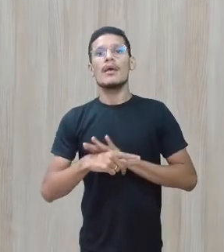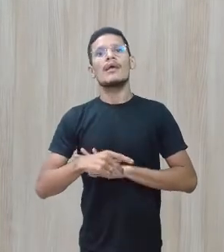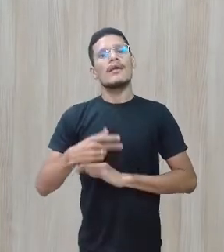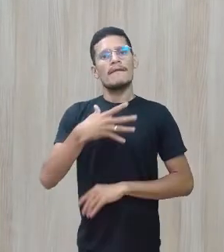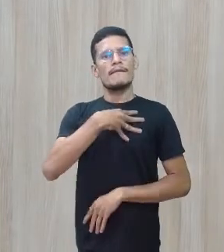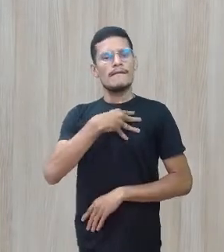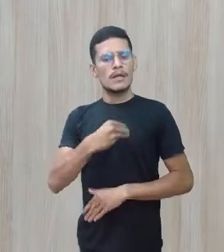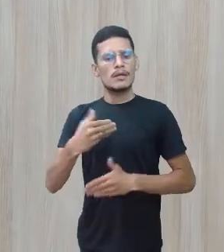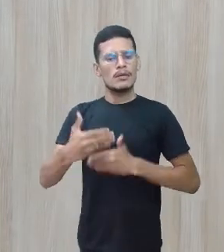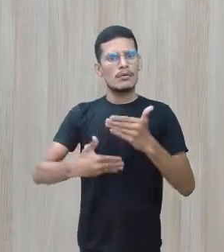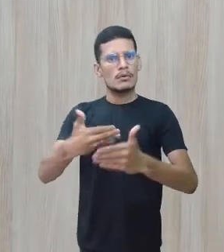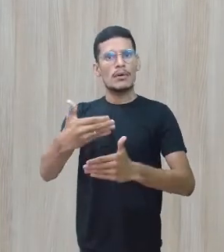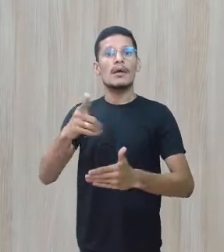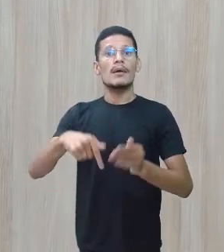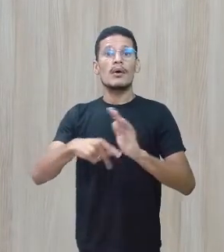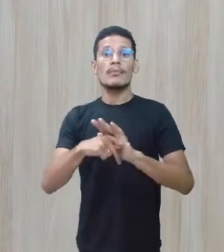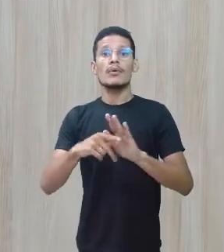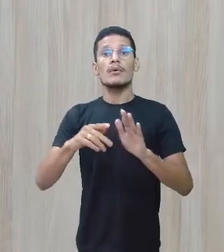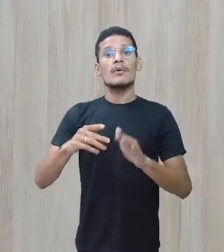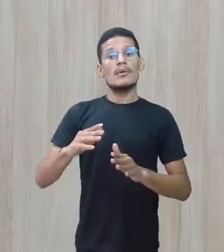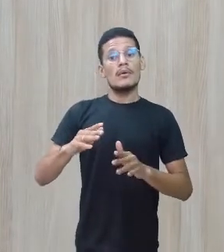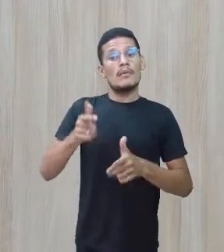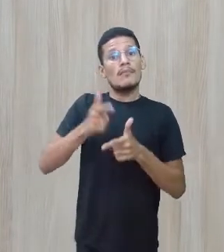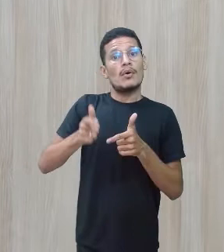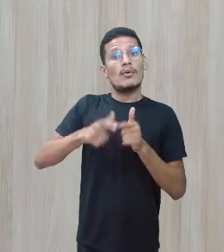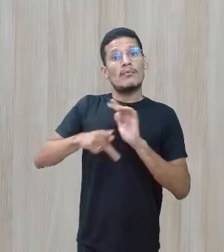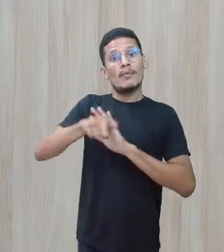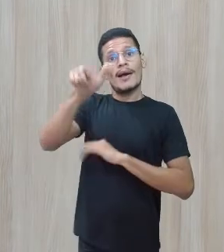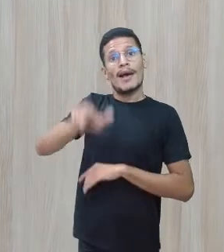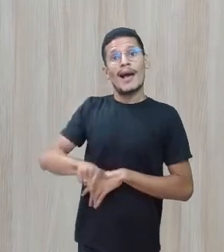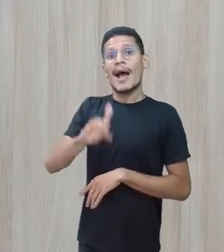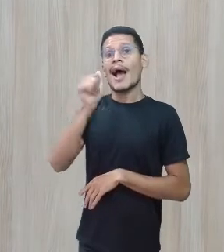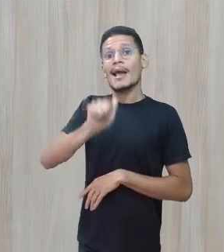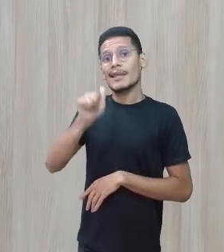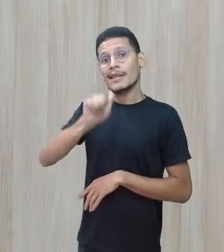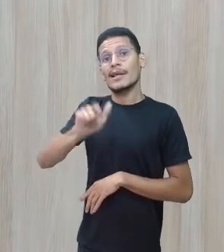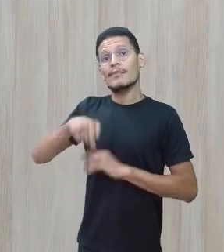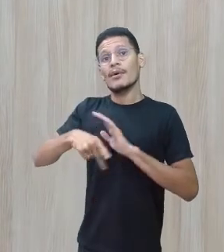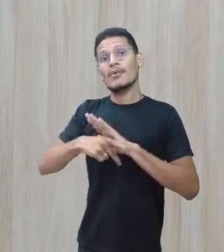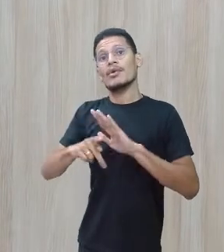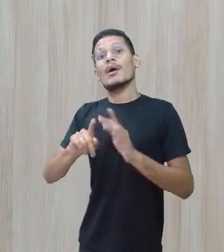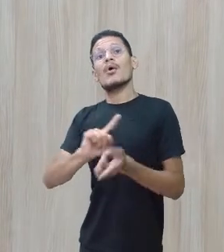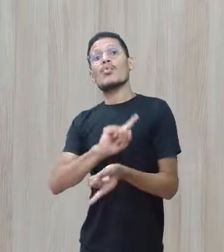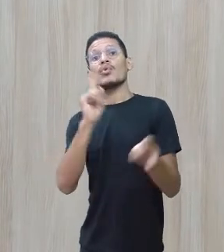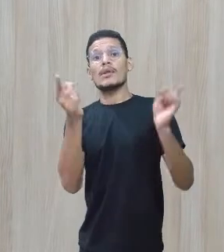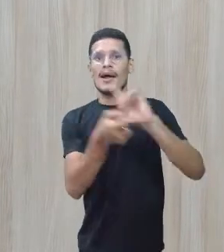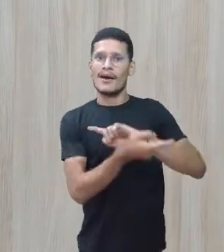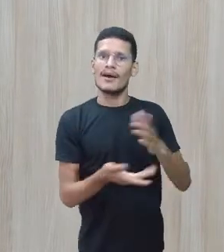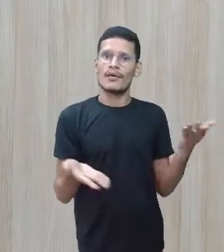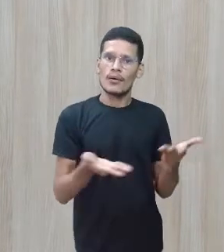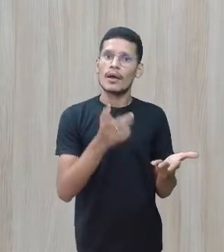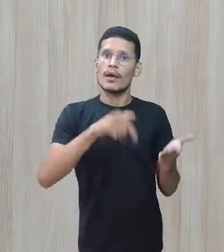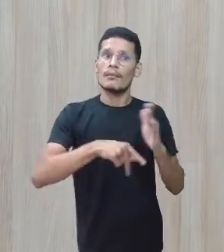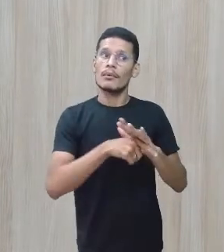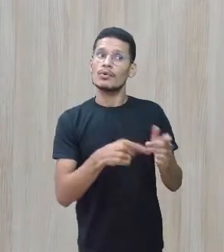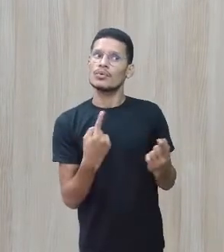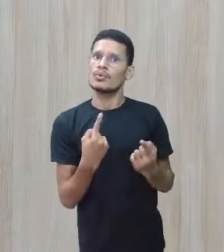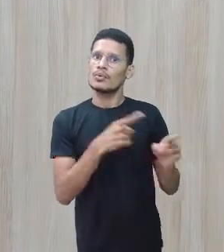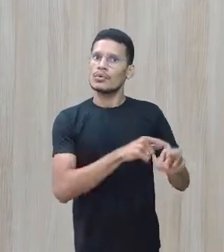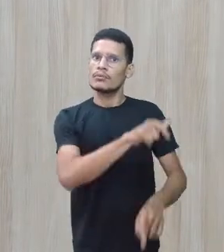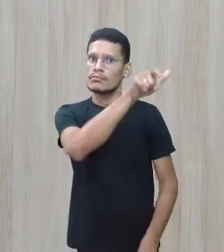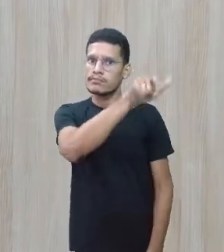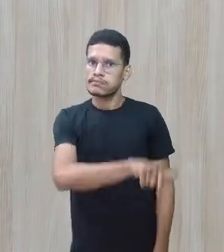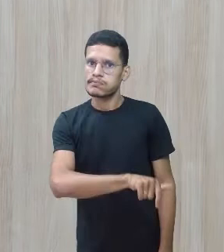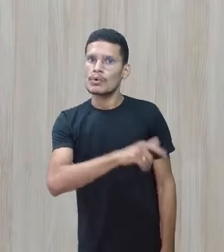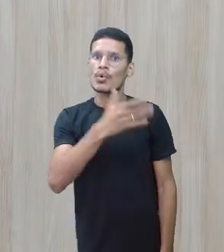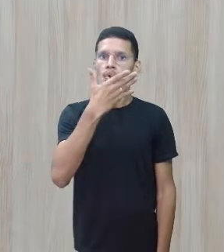cai em cima da rainha, para que ela produza herdeiros homens. E aqui houve uma subversão, né? Houve uma troca